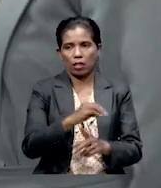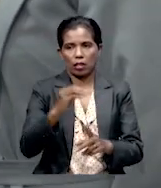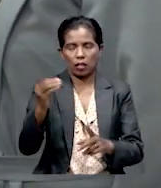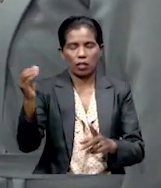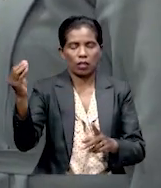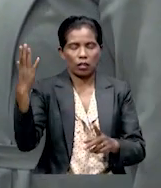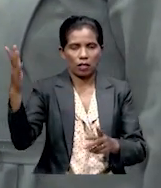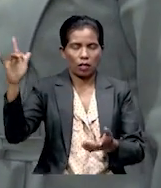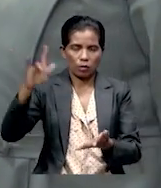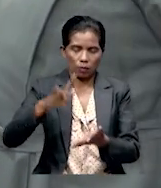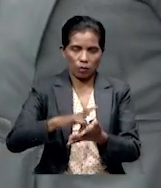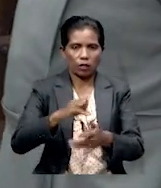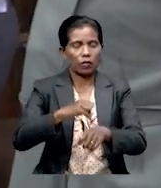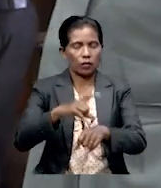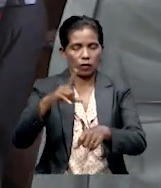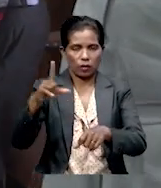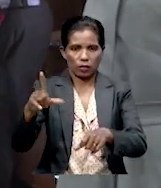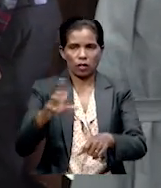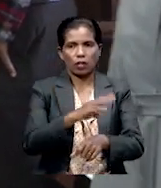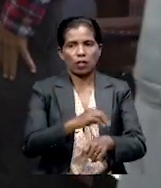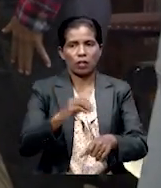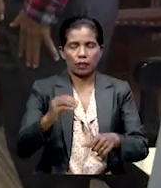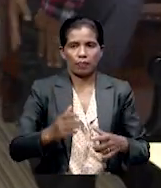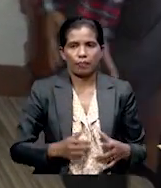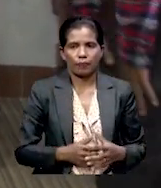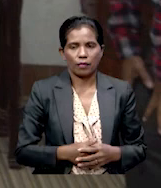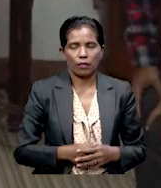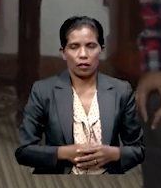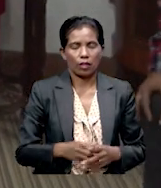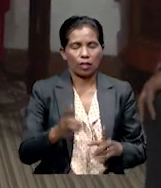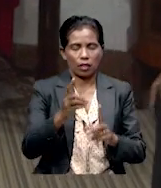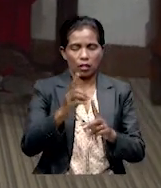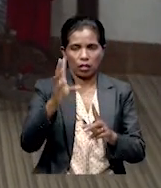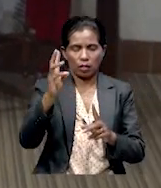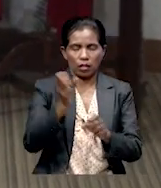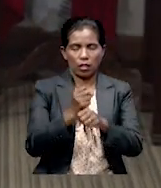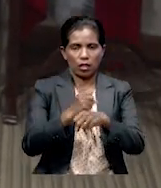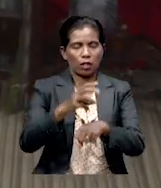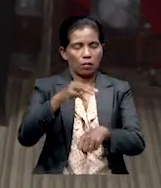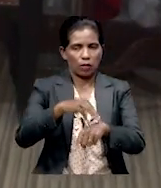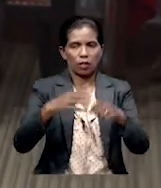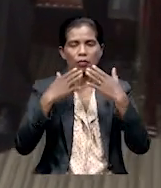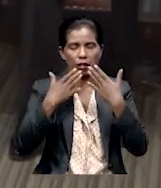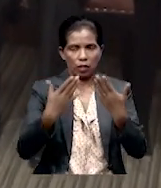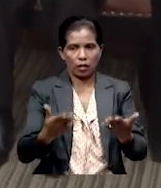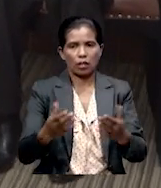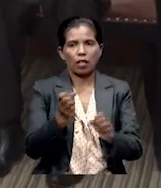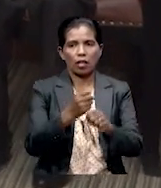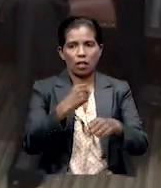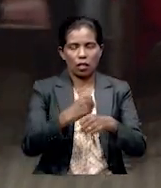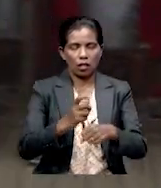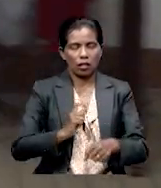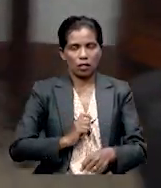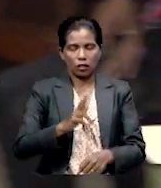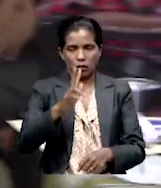recinto Aeroporto Internacional Nicola Lobato, Comoro Dili. Ia lorong nen realiza misa agradecimento nebe se halau ia tasi tolu